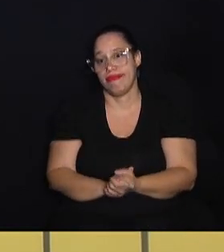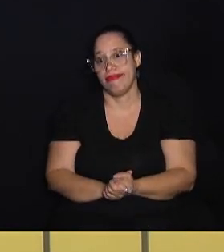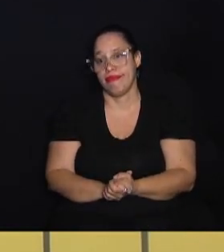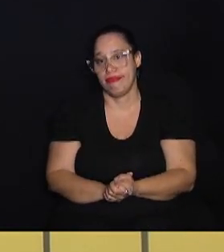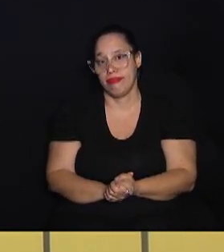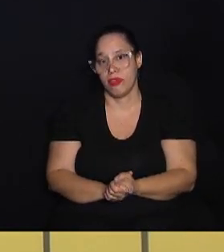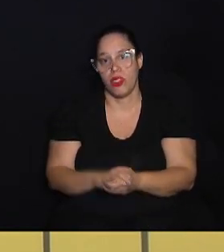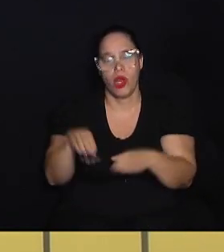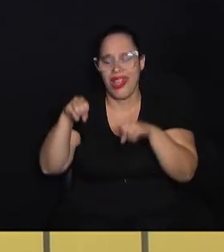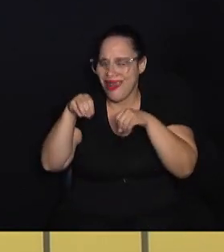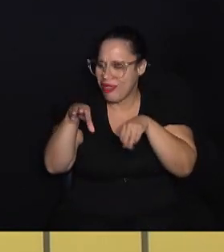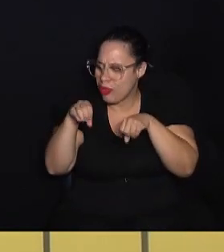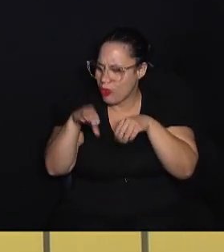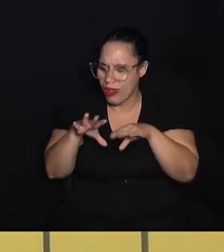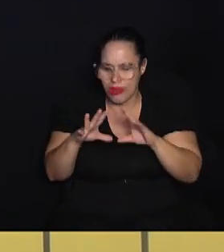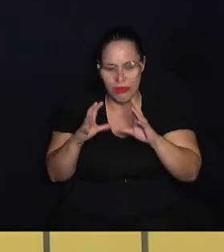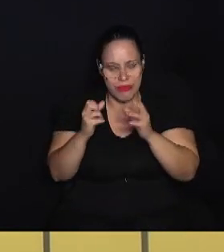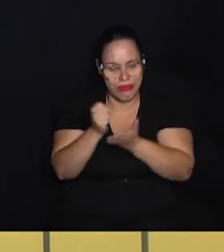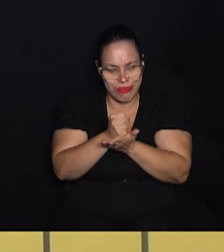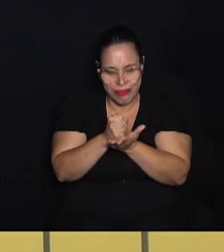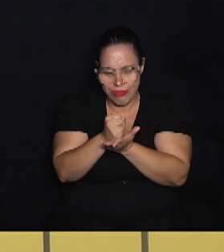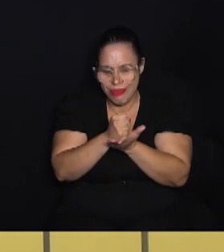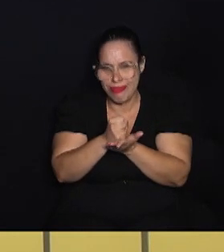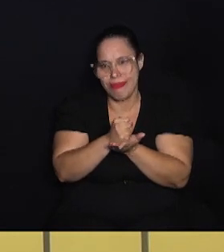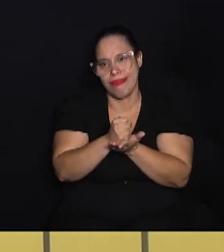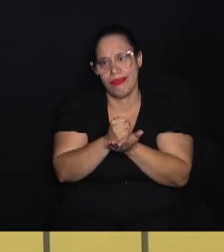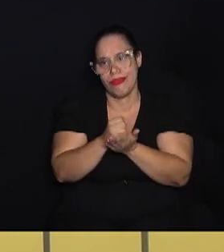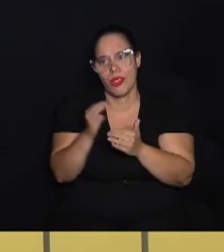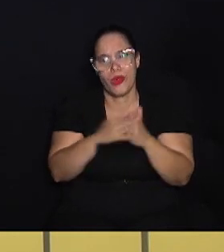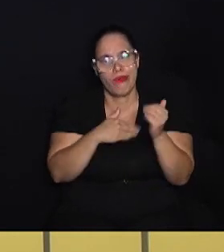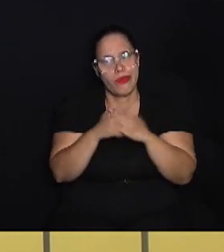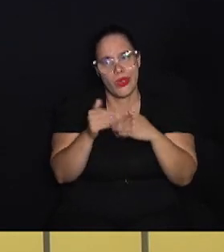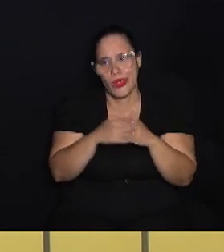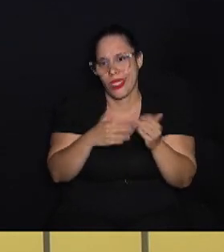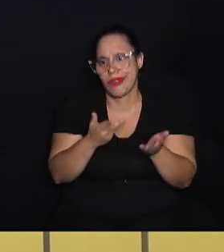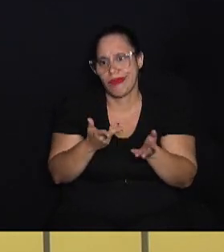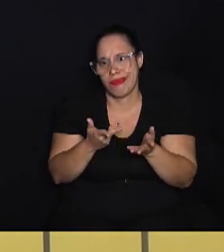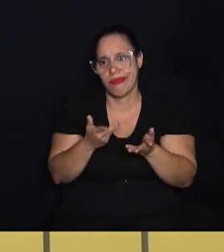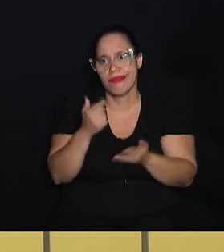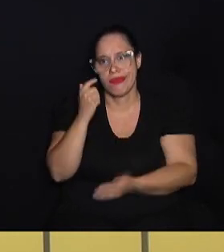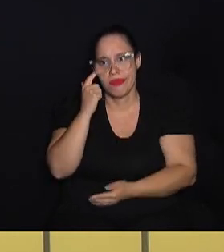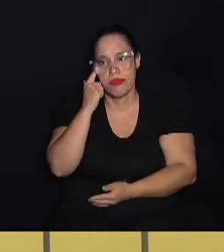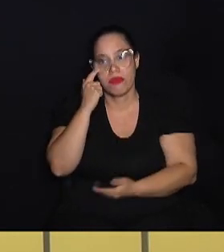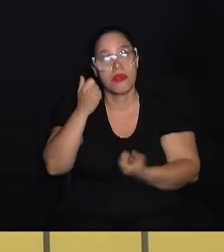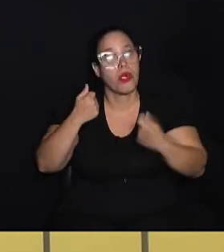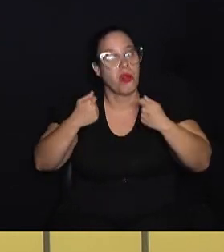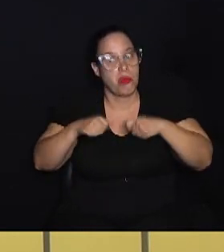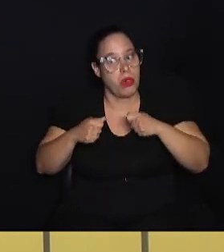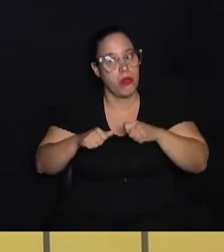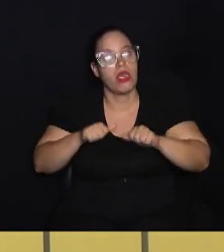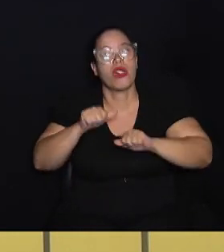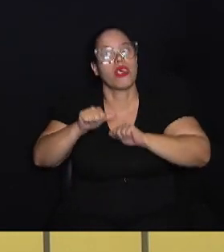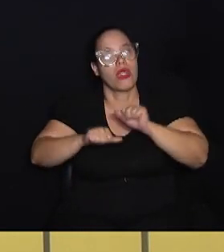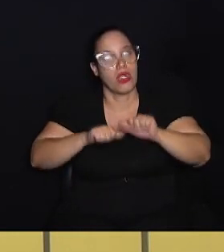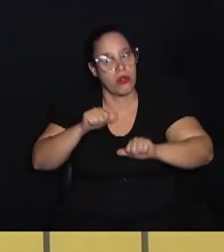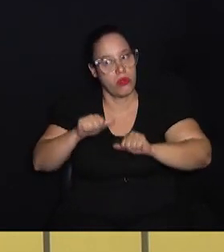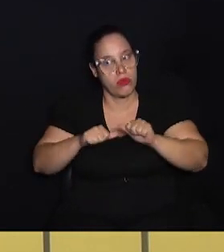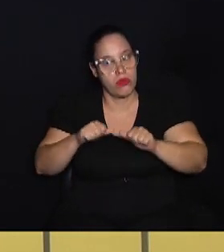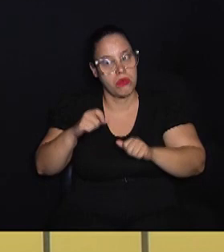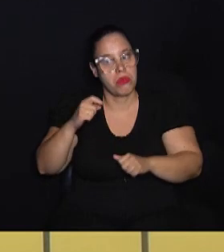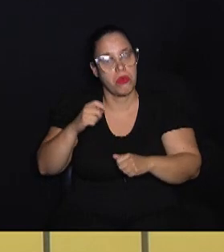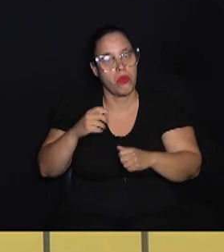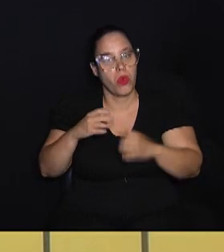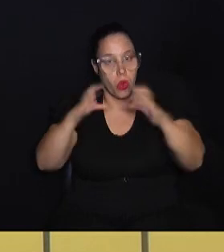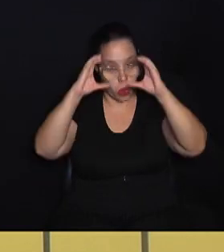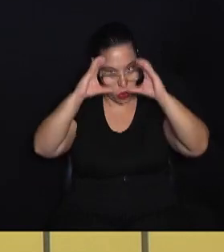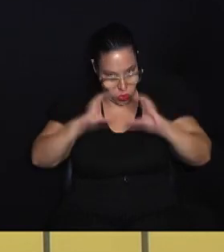Então, educação é a base de qualquer coisa. Eu acho que a gente precisa ter essa mudança de